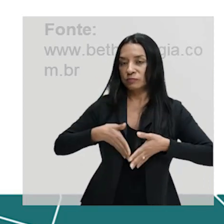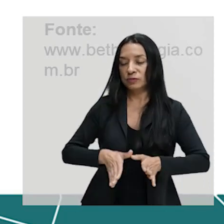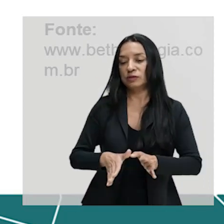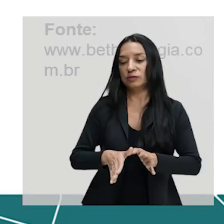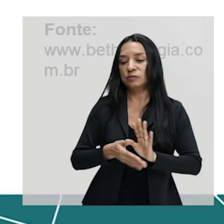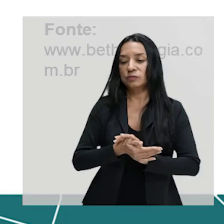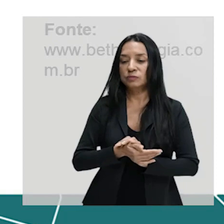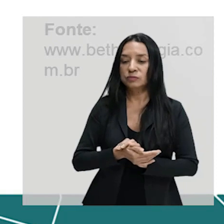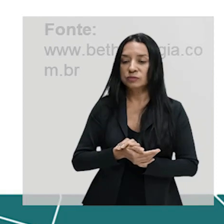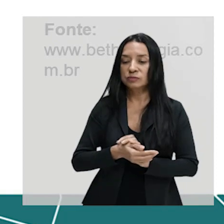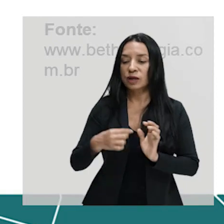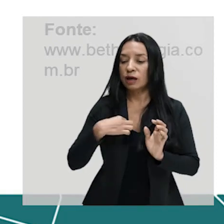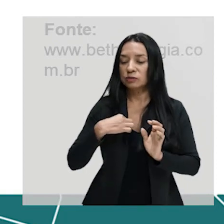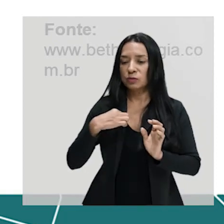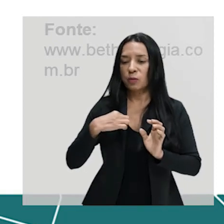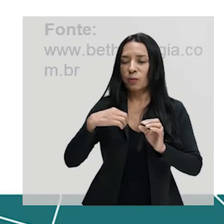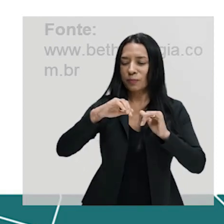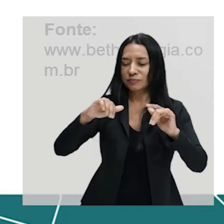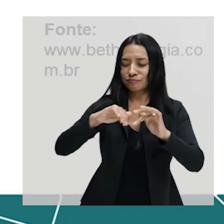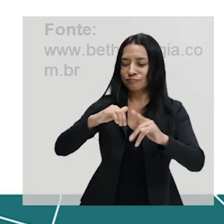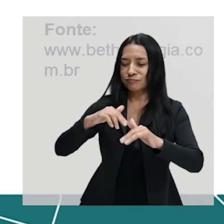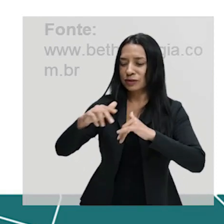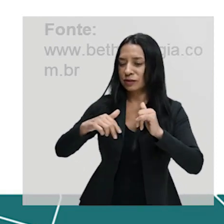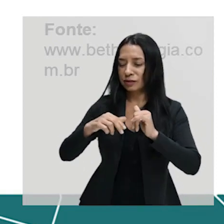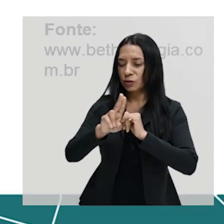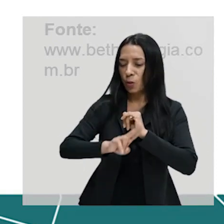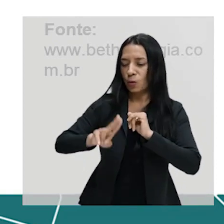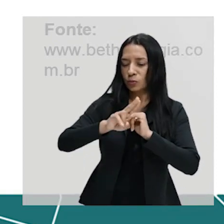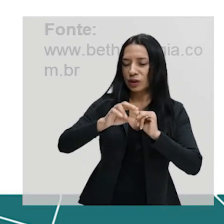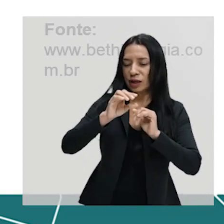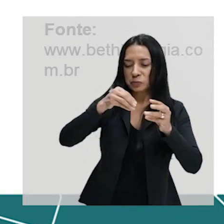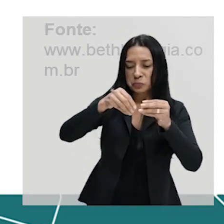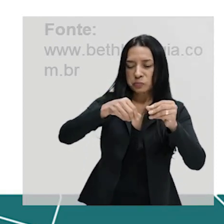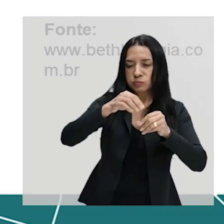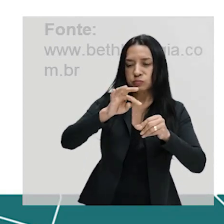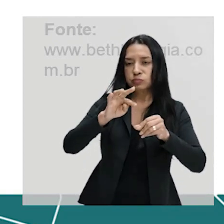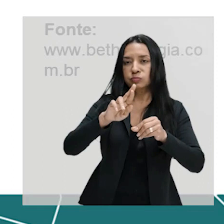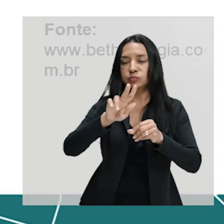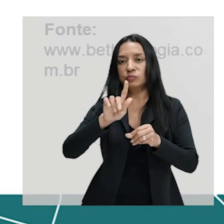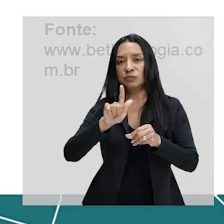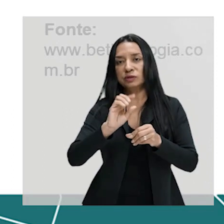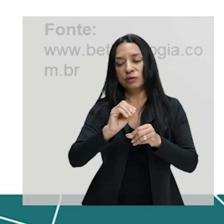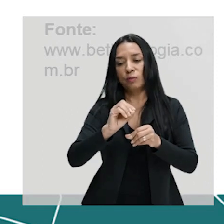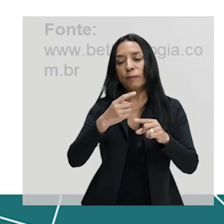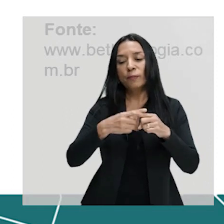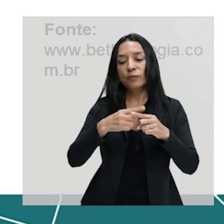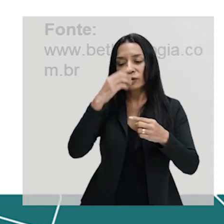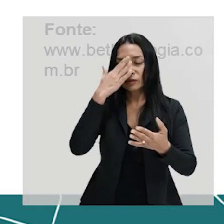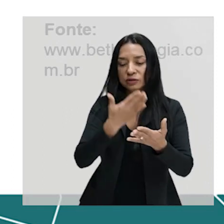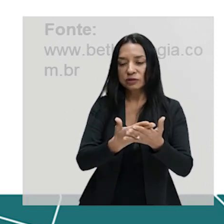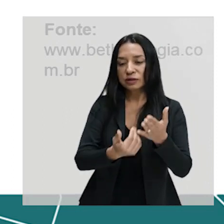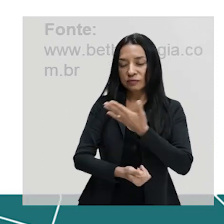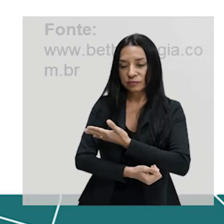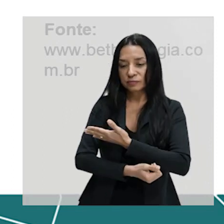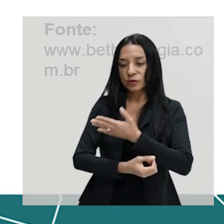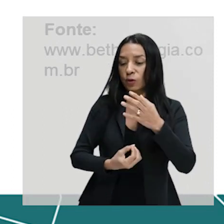roupas estavam todas rasgadas o trigo estava consumido porque ele acreditava que daquele monte de roupa daquele trigo teria